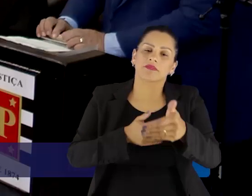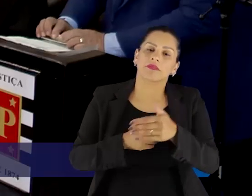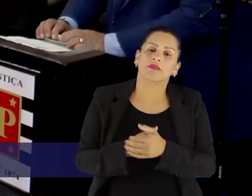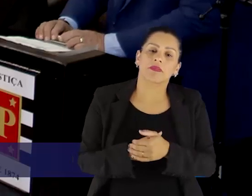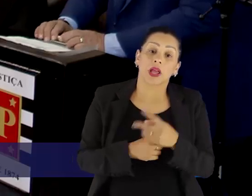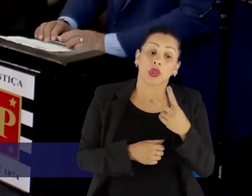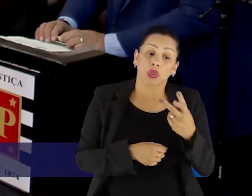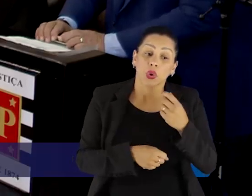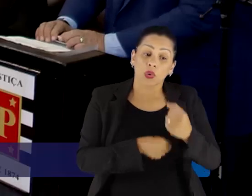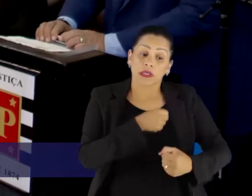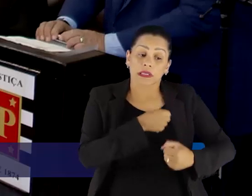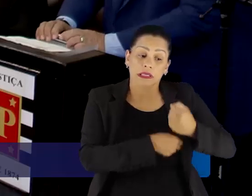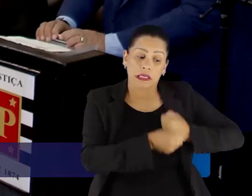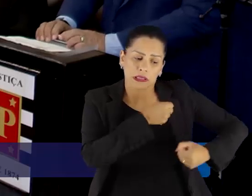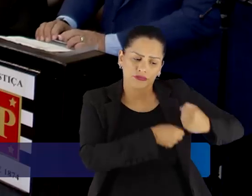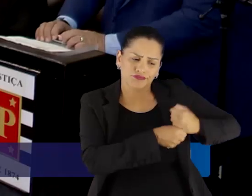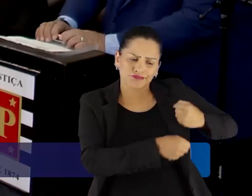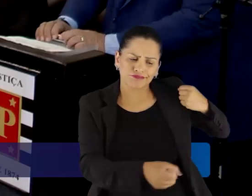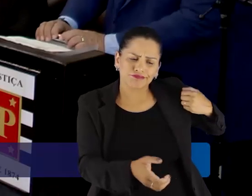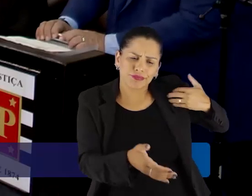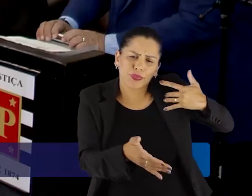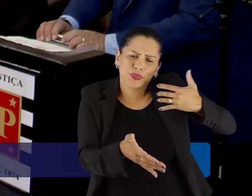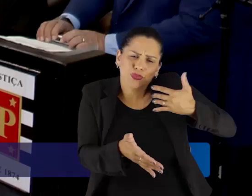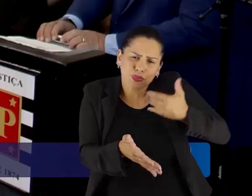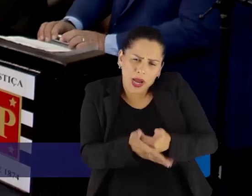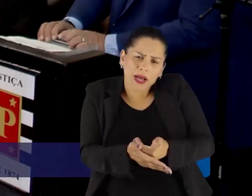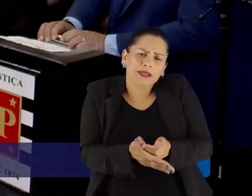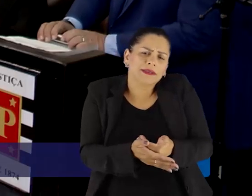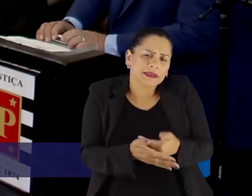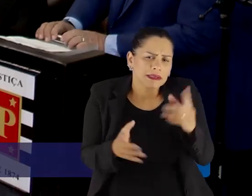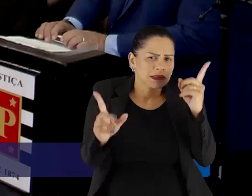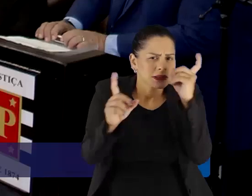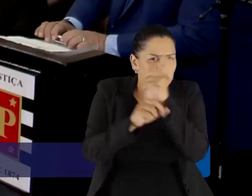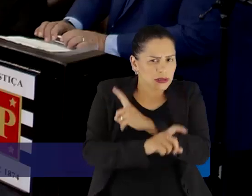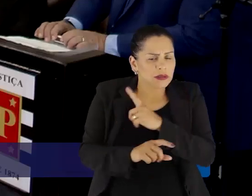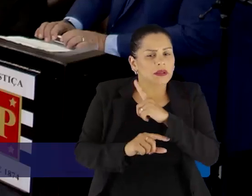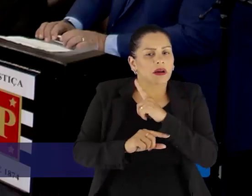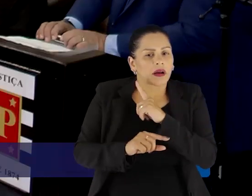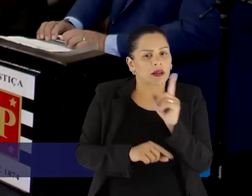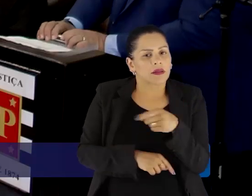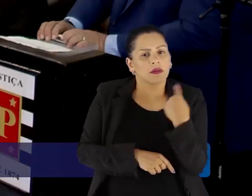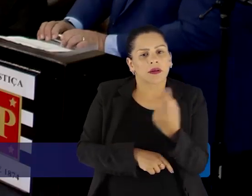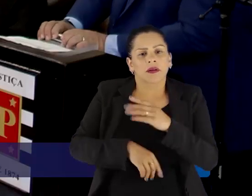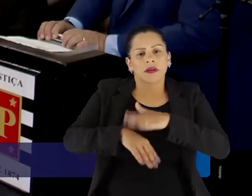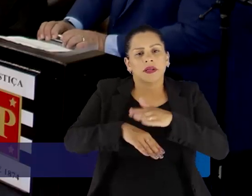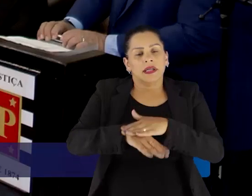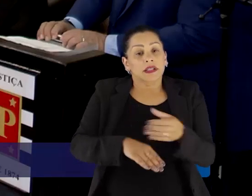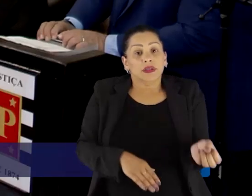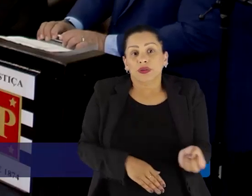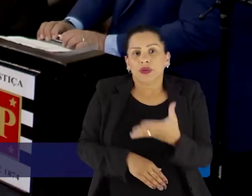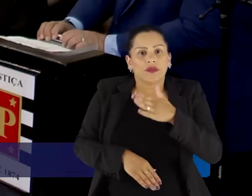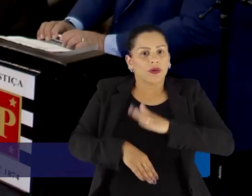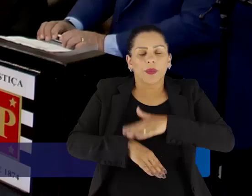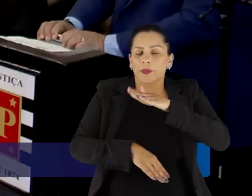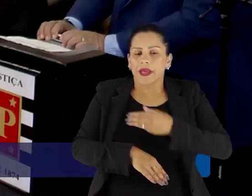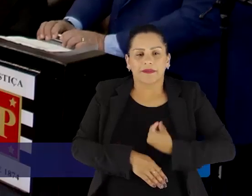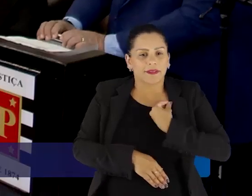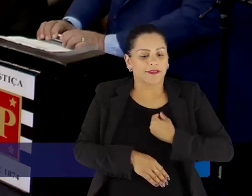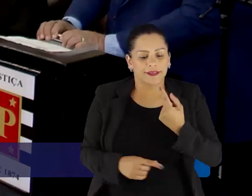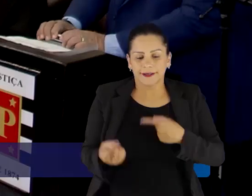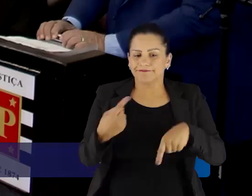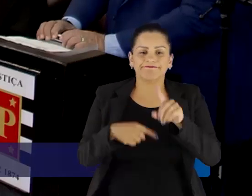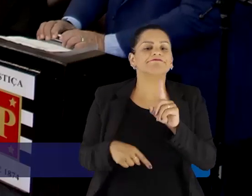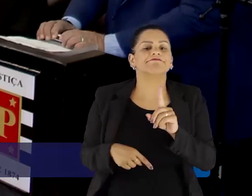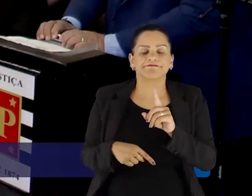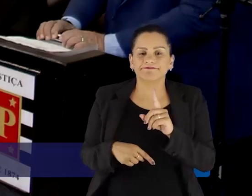últimos dois anos com muita dificuldade todos nós fizemos um novo momento a vida né